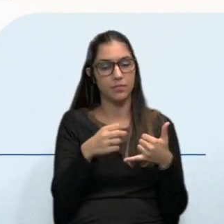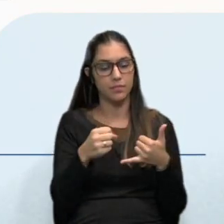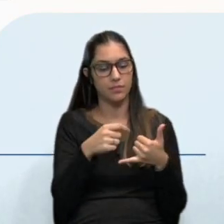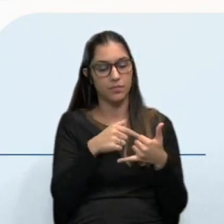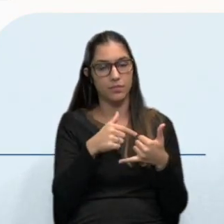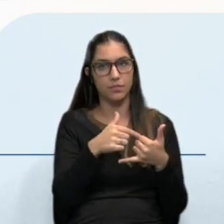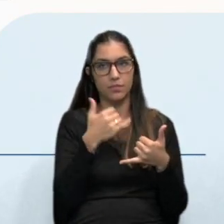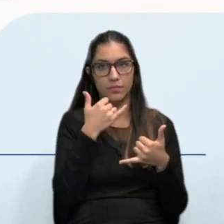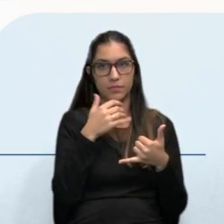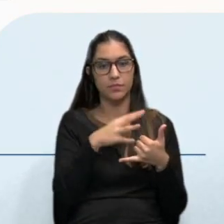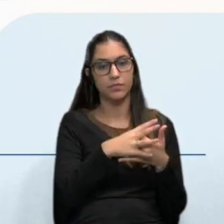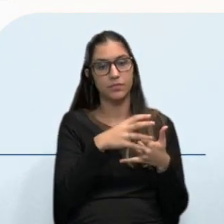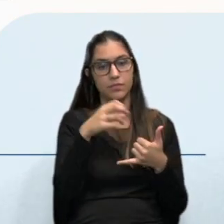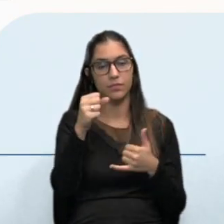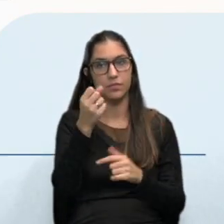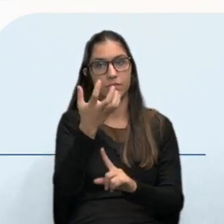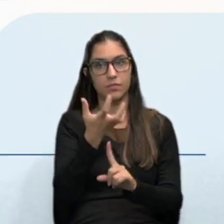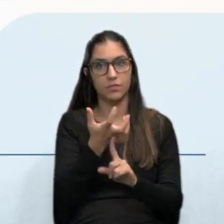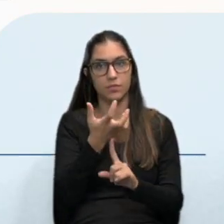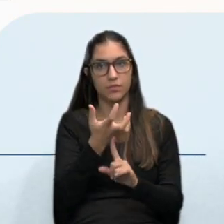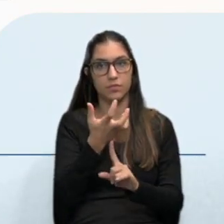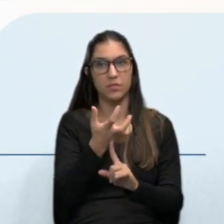estação radiobase.